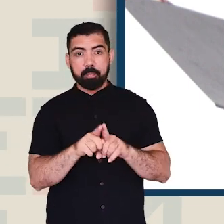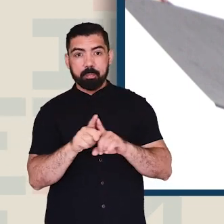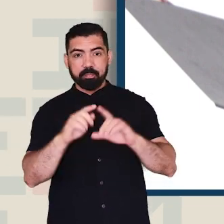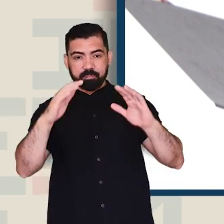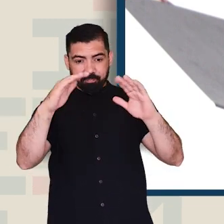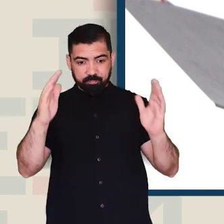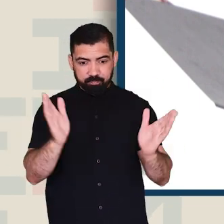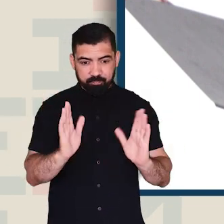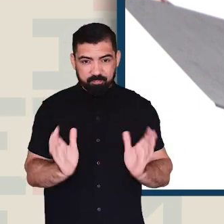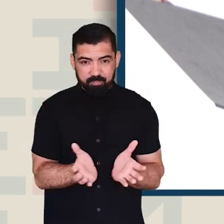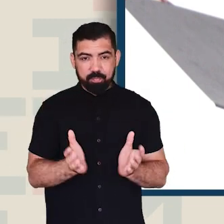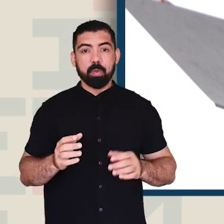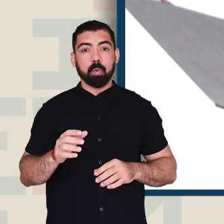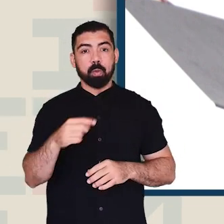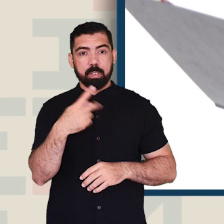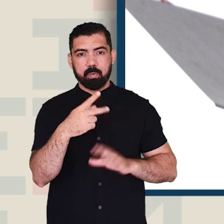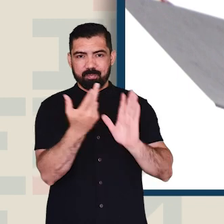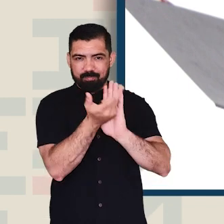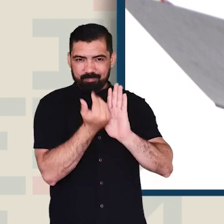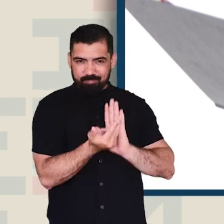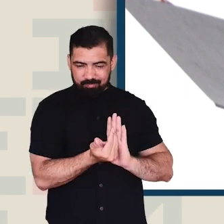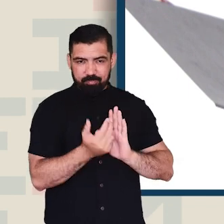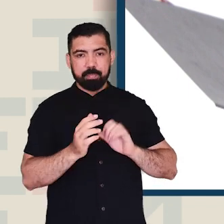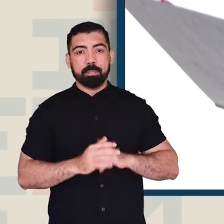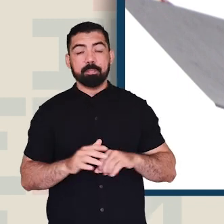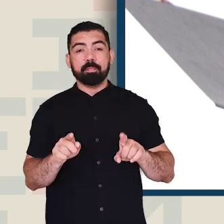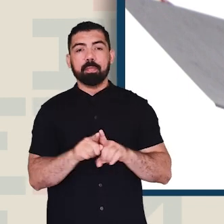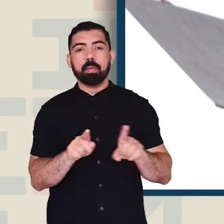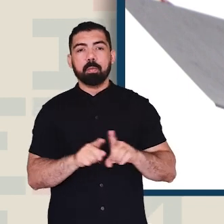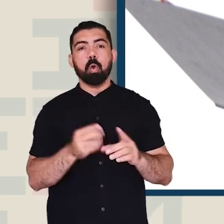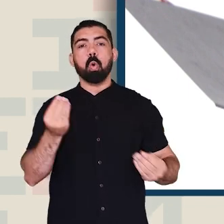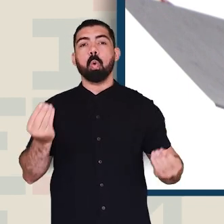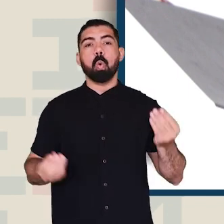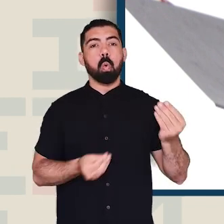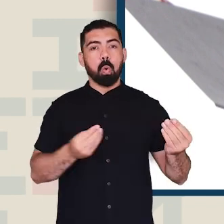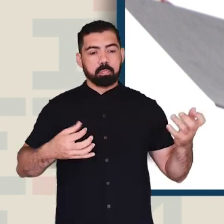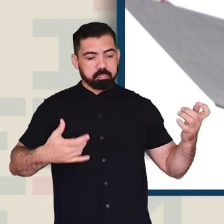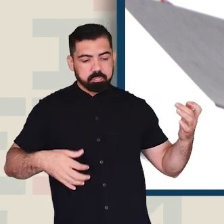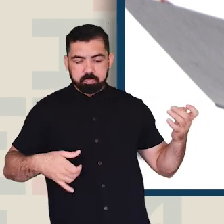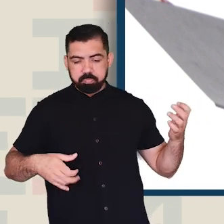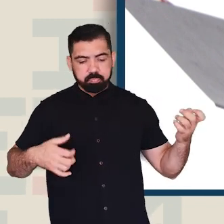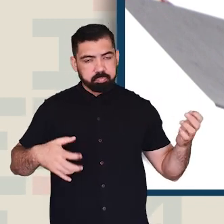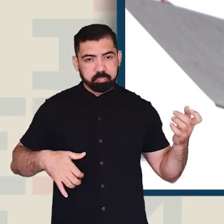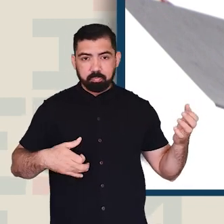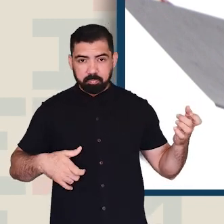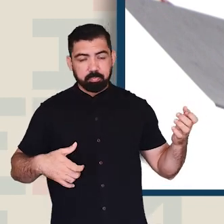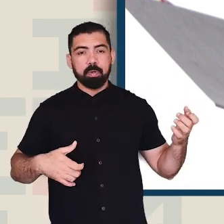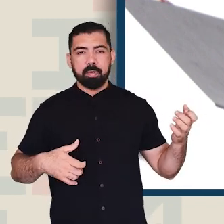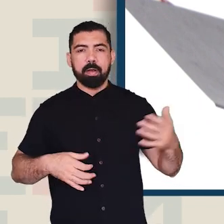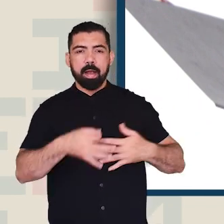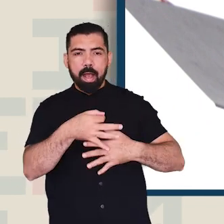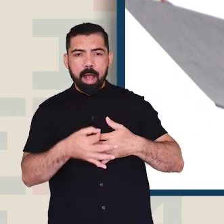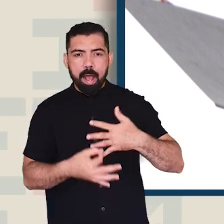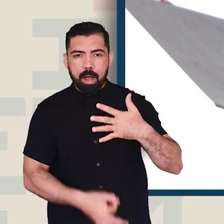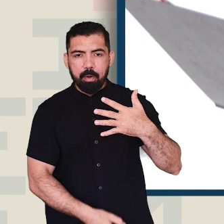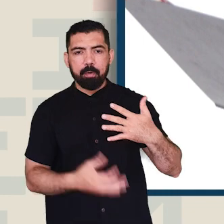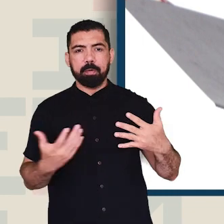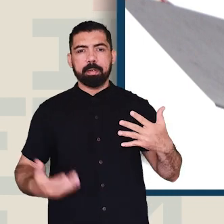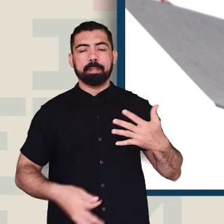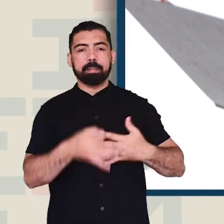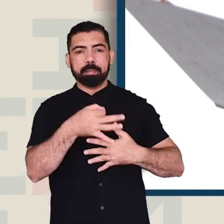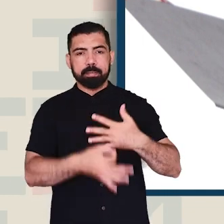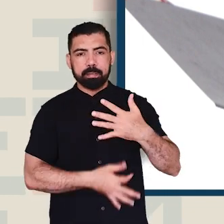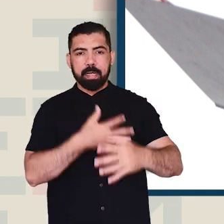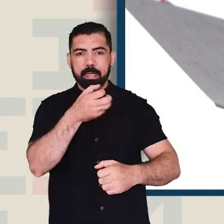formato, né, e o seu jeito de tocar foi se desenvolvendo, os acordes, as